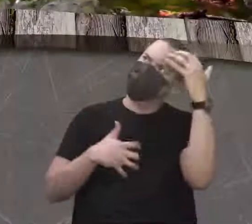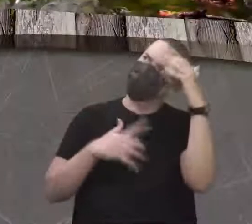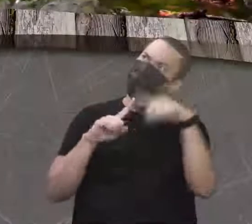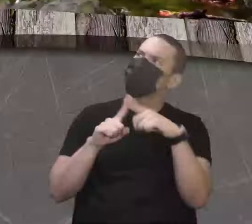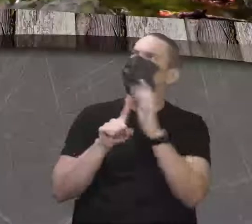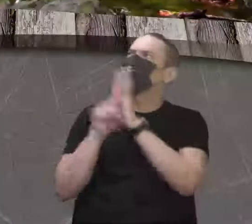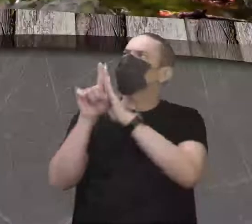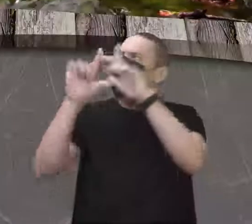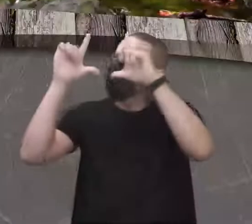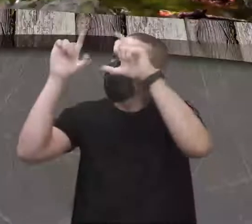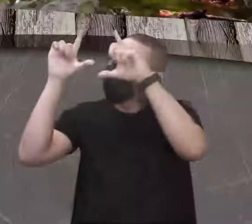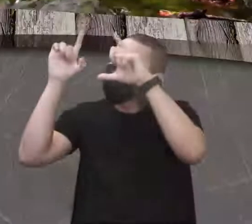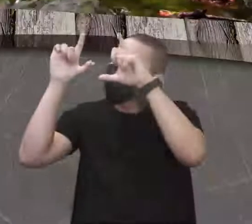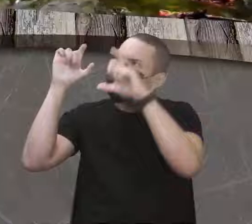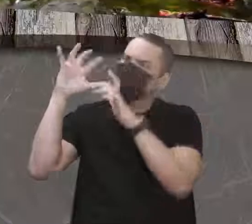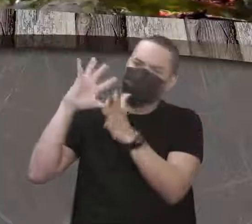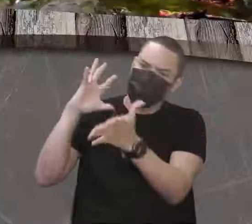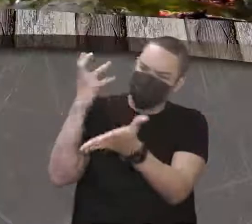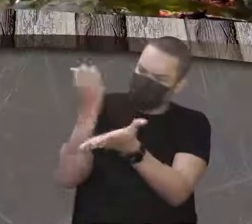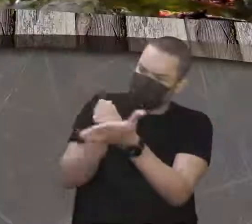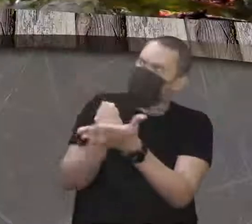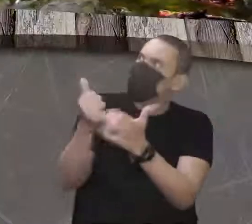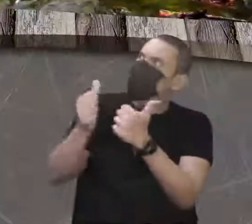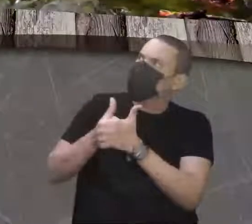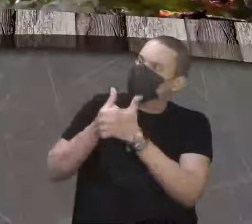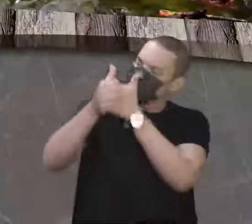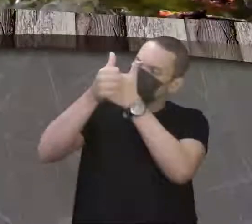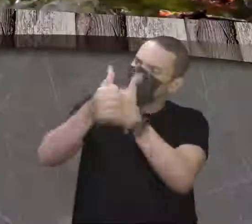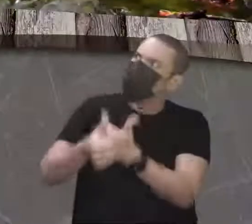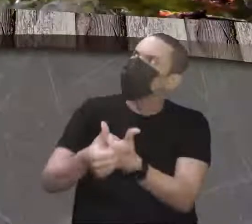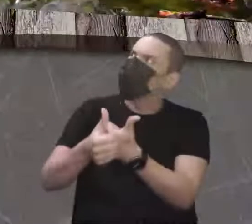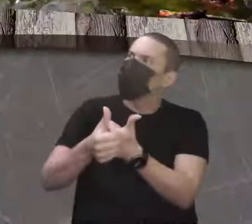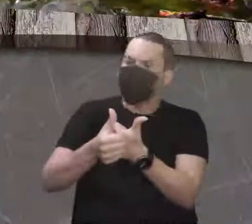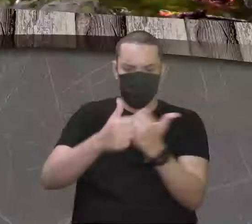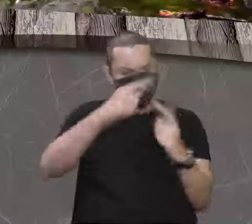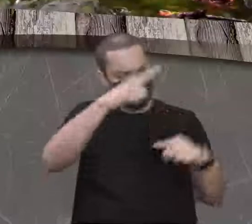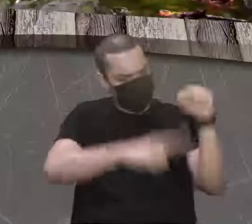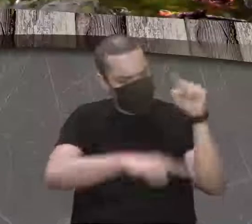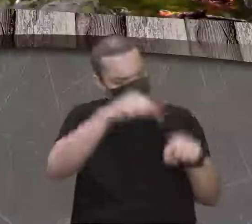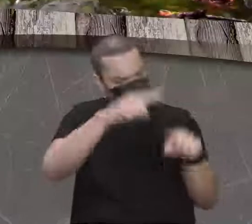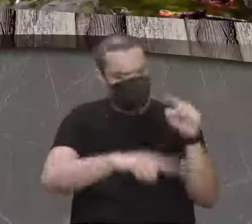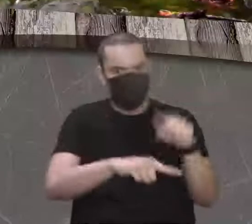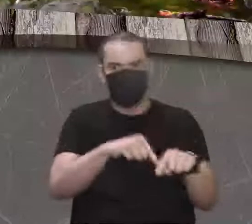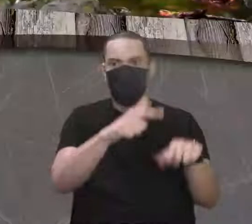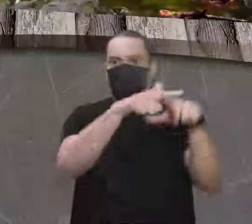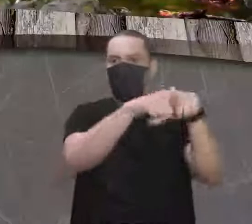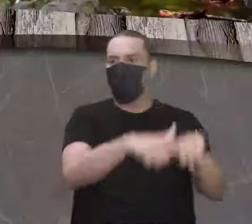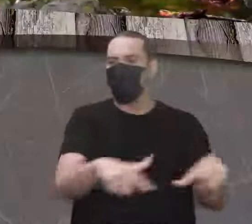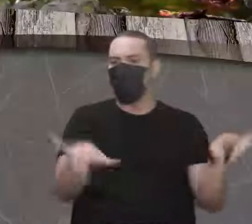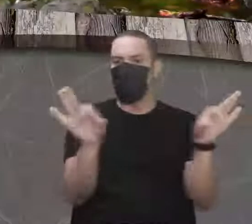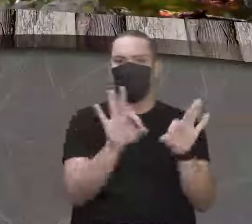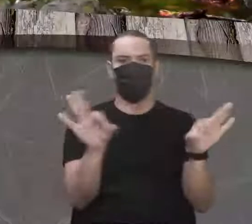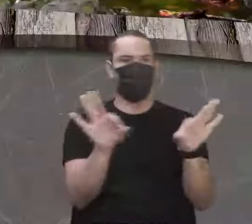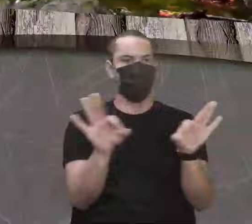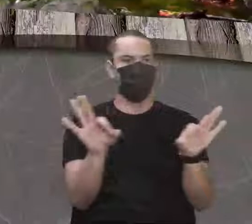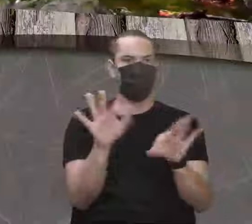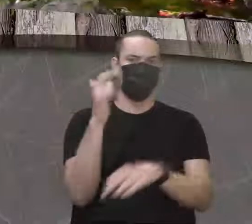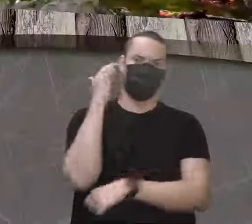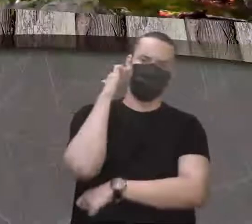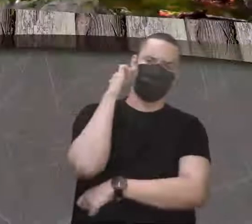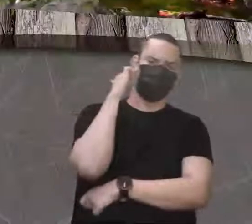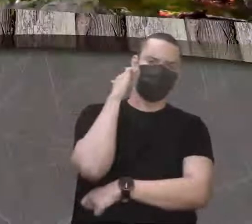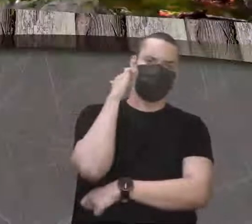atrás, fotografa, registra, acompanha, vai olhar lá no material, não tem nenhum.